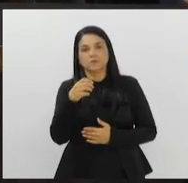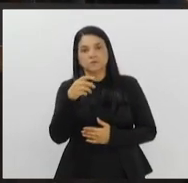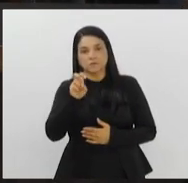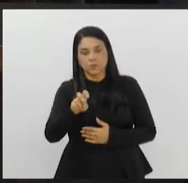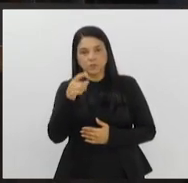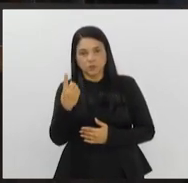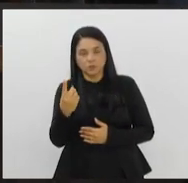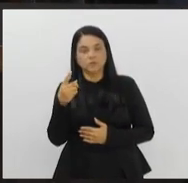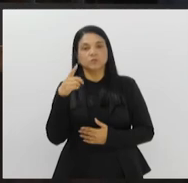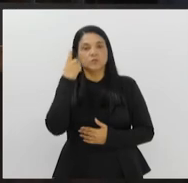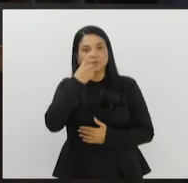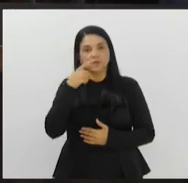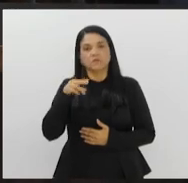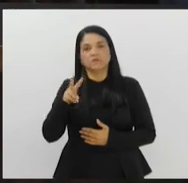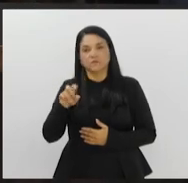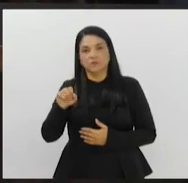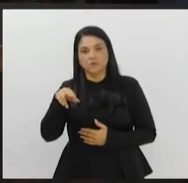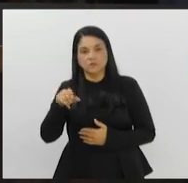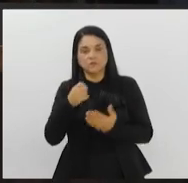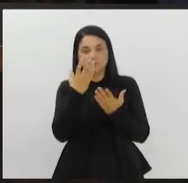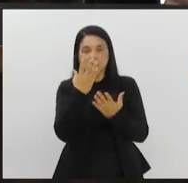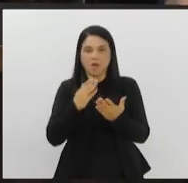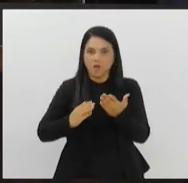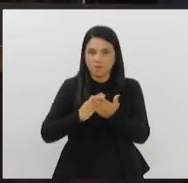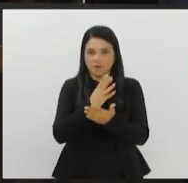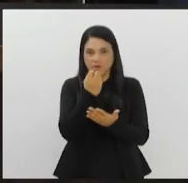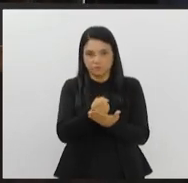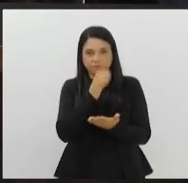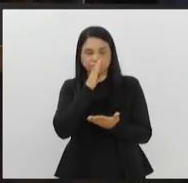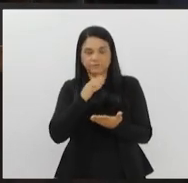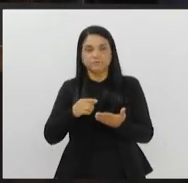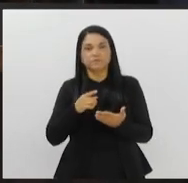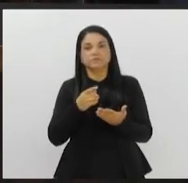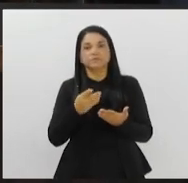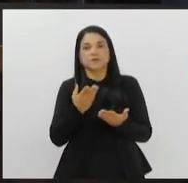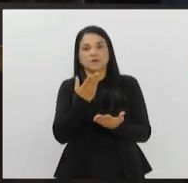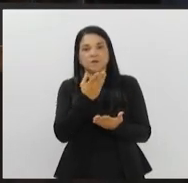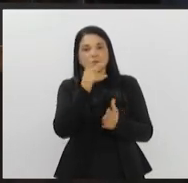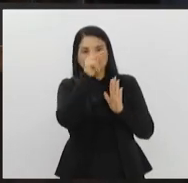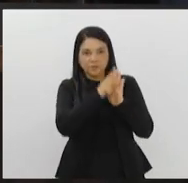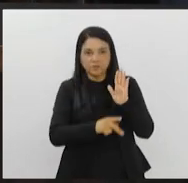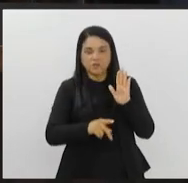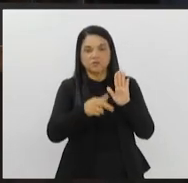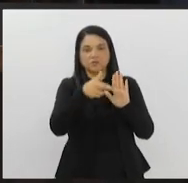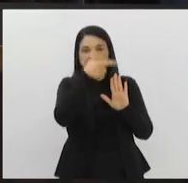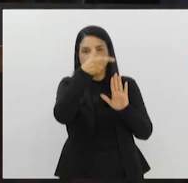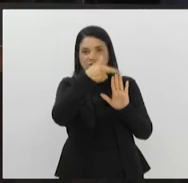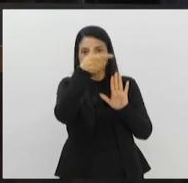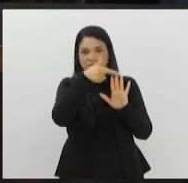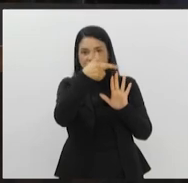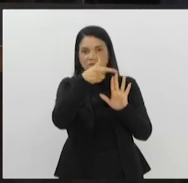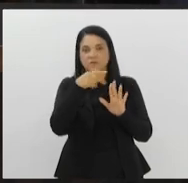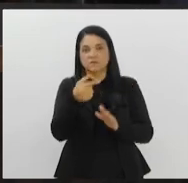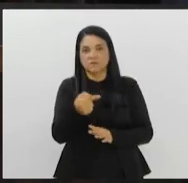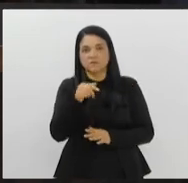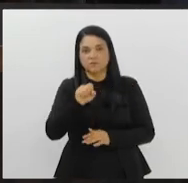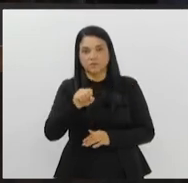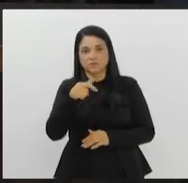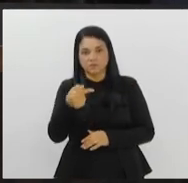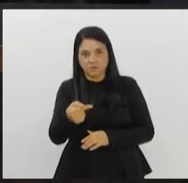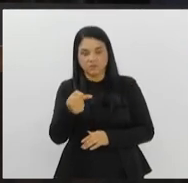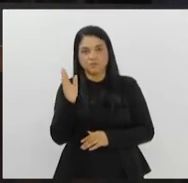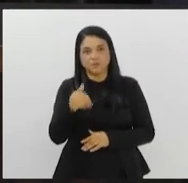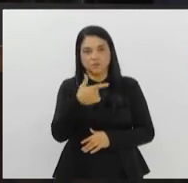deputado Cozzolino. Os senhores que aprovam a maneira como estão, aprovado. Projeto de resolução 787